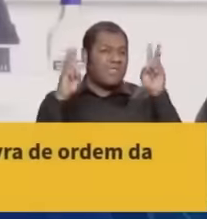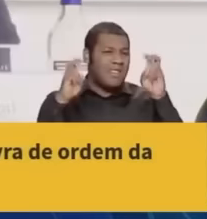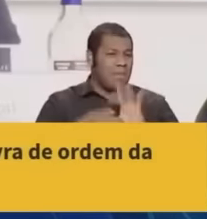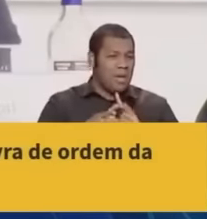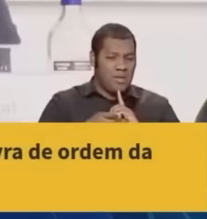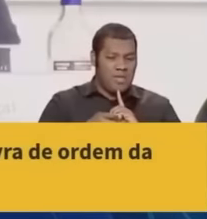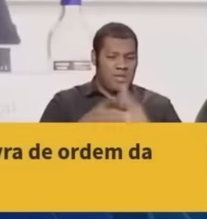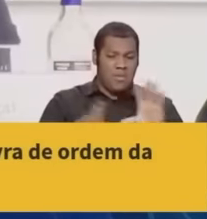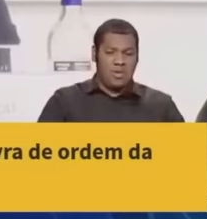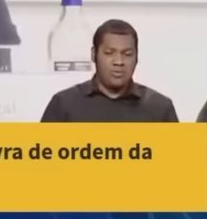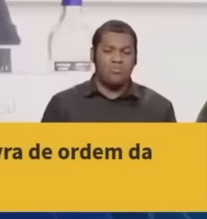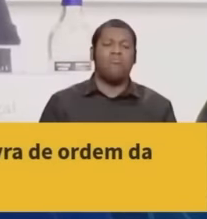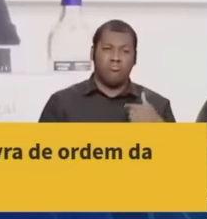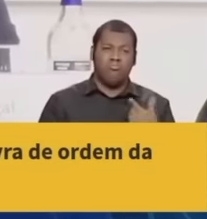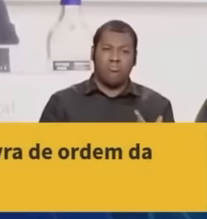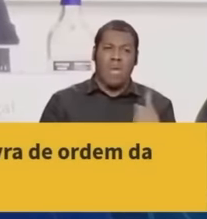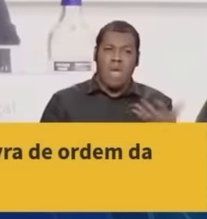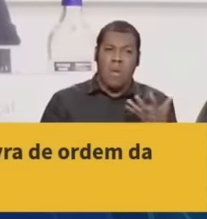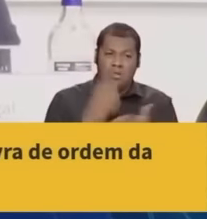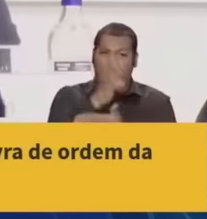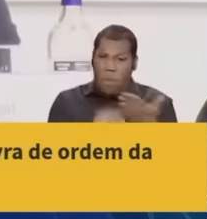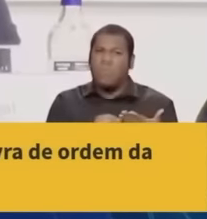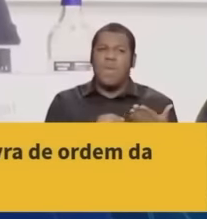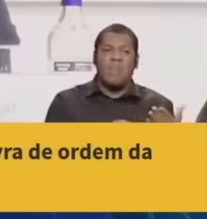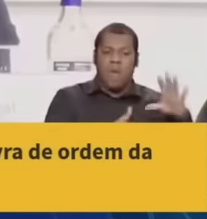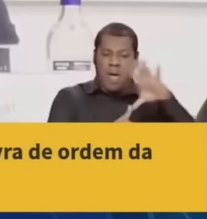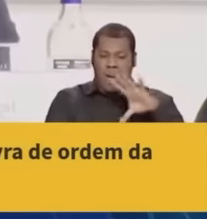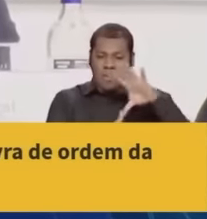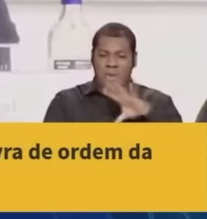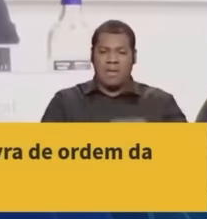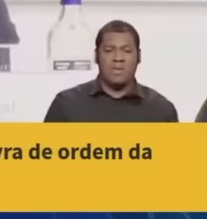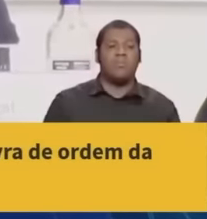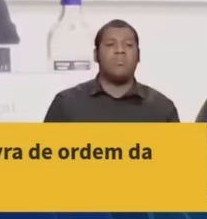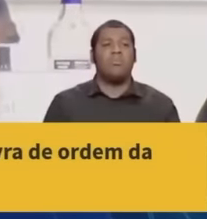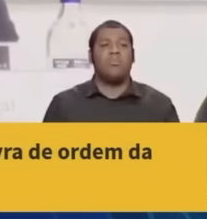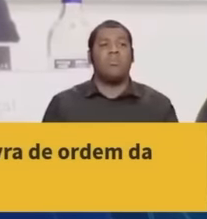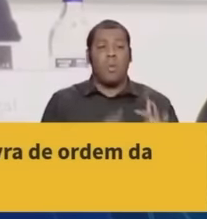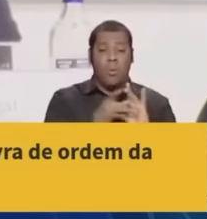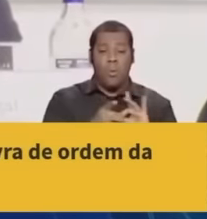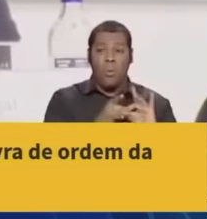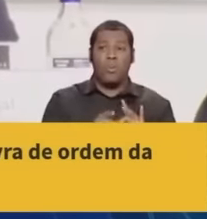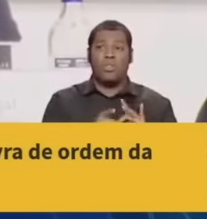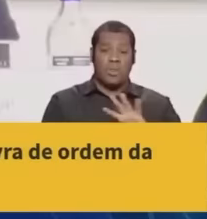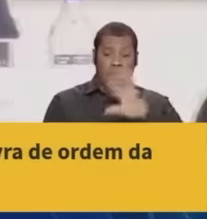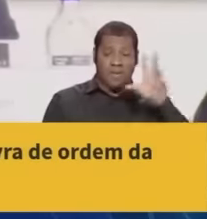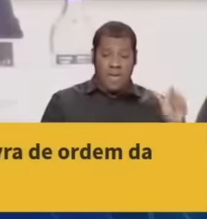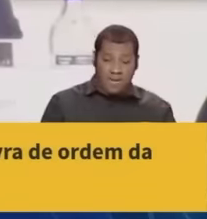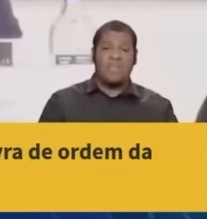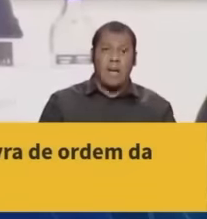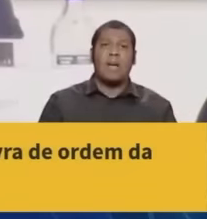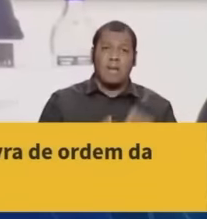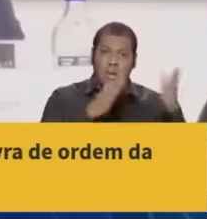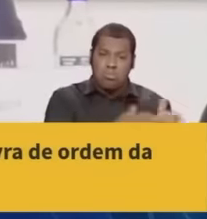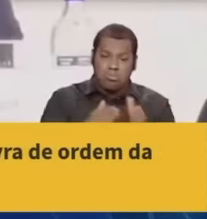democraticamente, é uma coisa que eu quero para a América do Sul. É uma coisa que eu acho que nós precisamos. A União Africana, ela está muito mais organizada do que nós na América